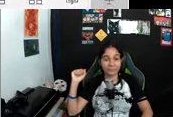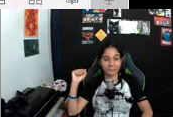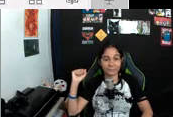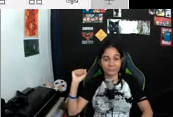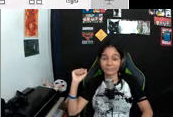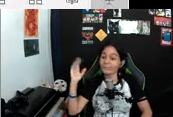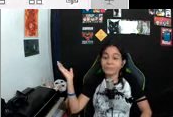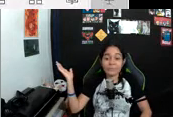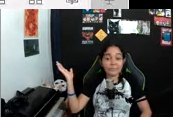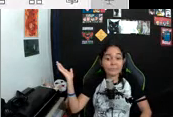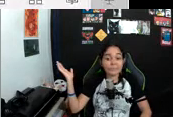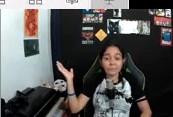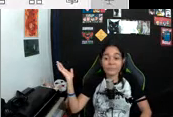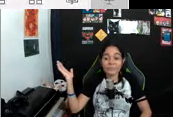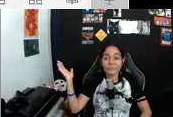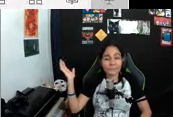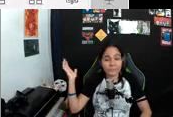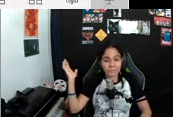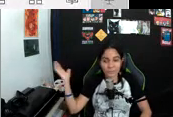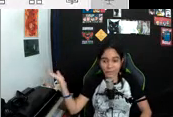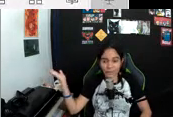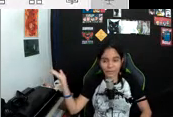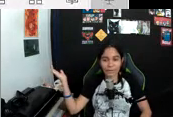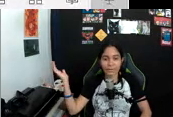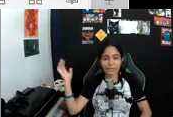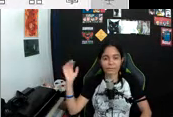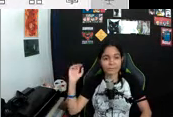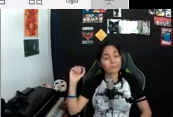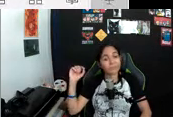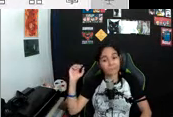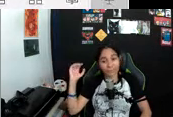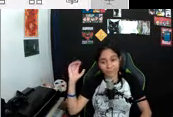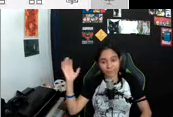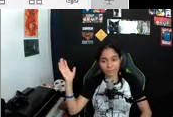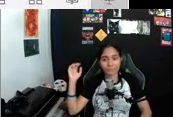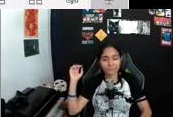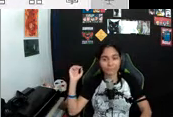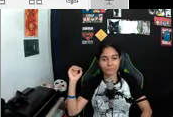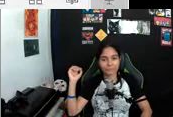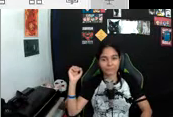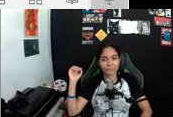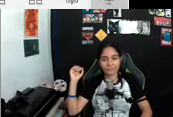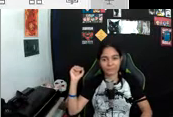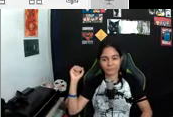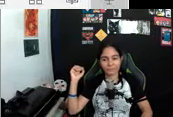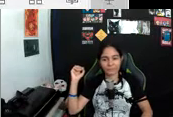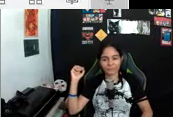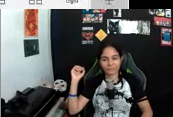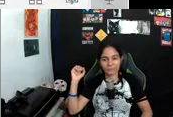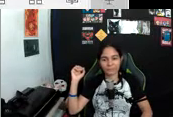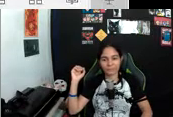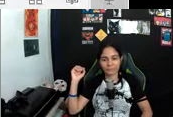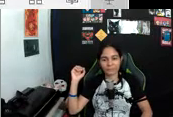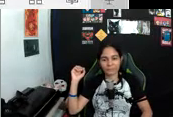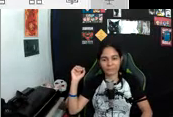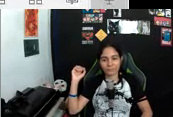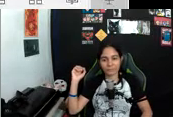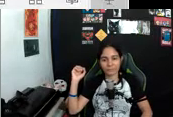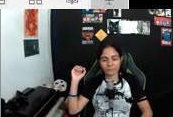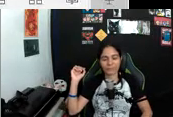Então, no meu ponto de vista, eu tô certo. Porém, se um fala e